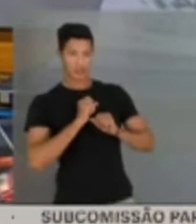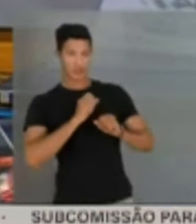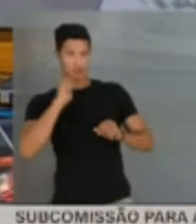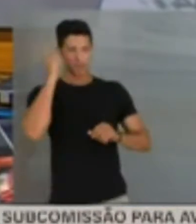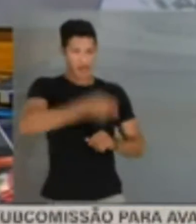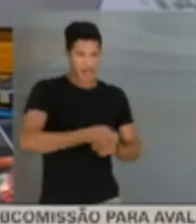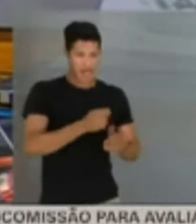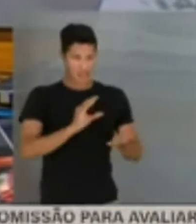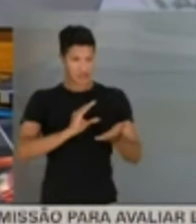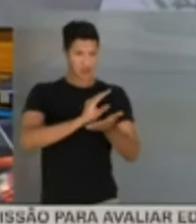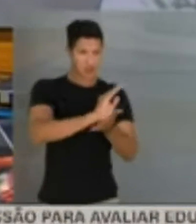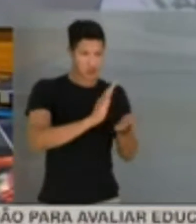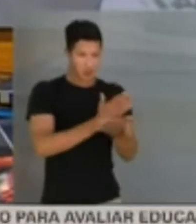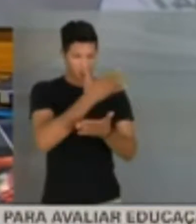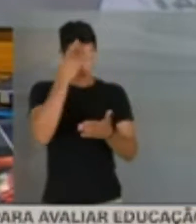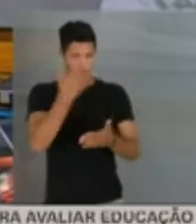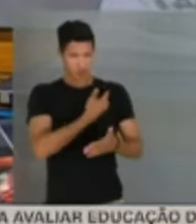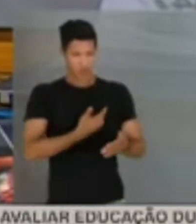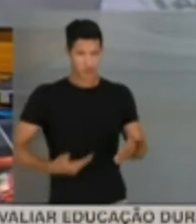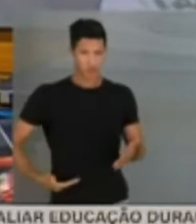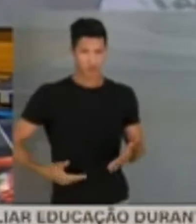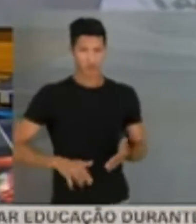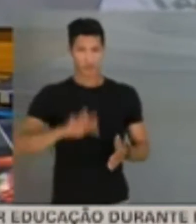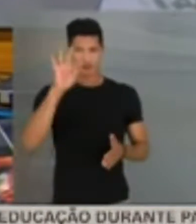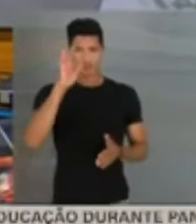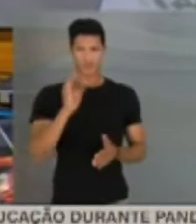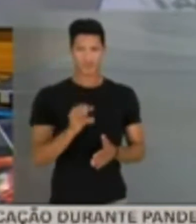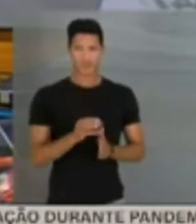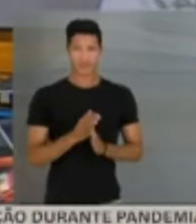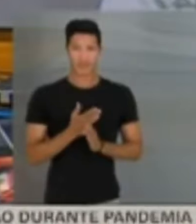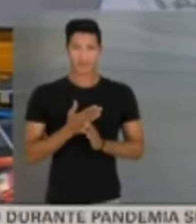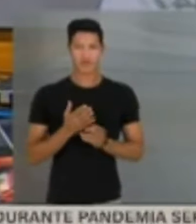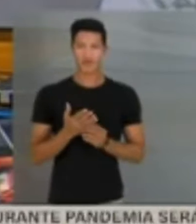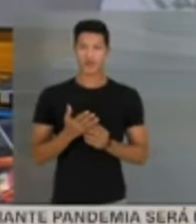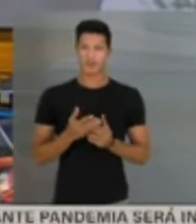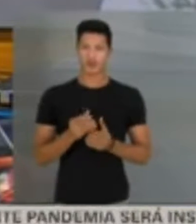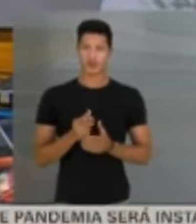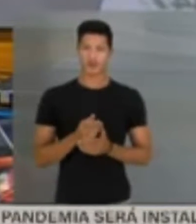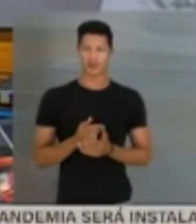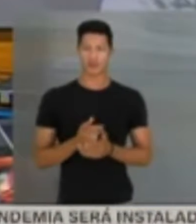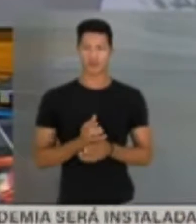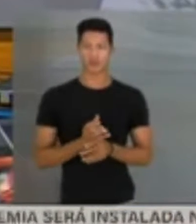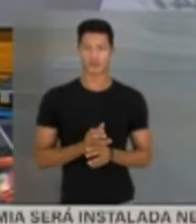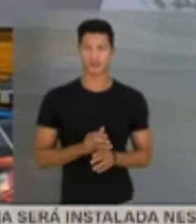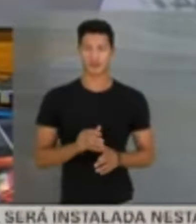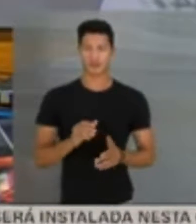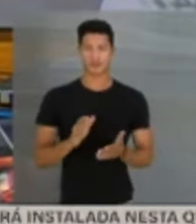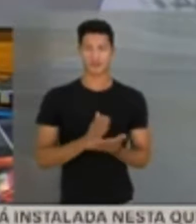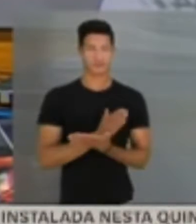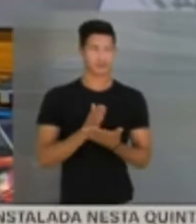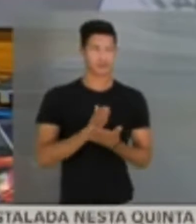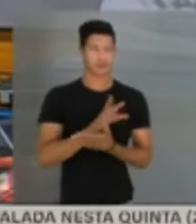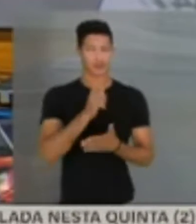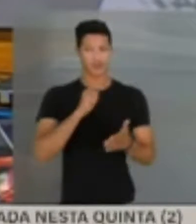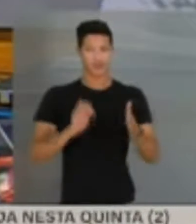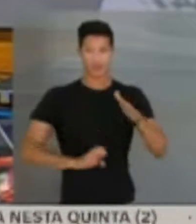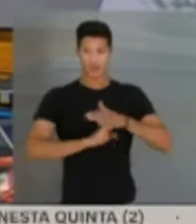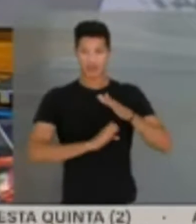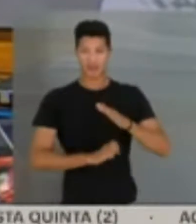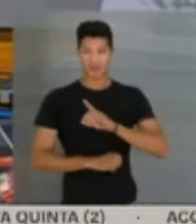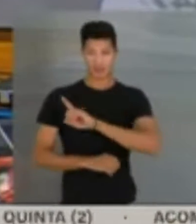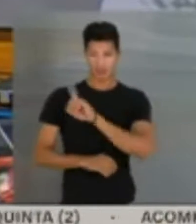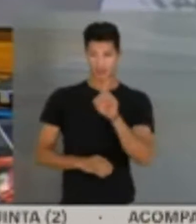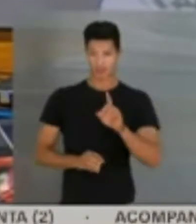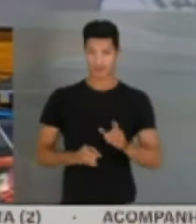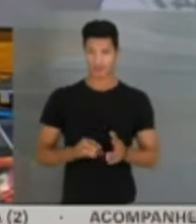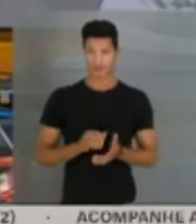para repassar dinheiro a alguém do governo? Não. Ou a algum parlamentar ou pessoa que não fosse da empresa?